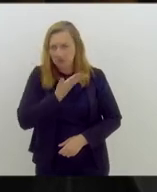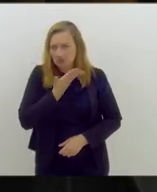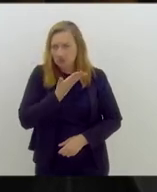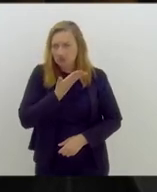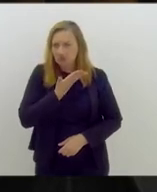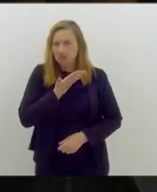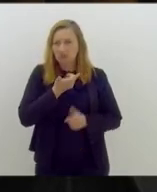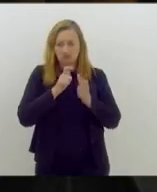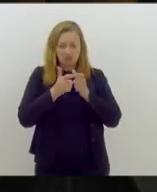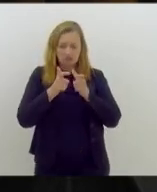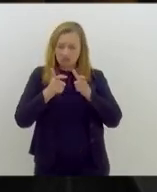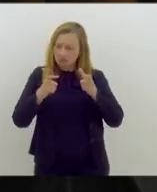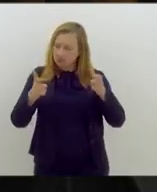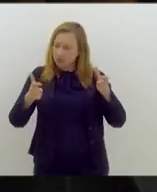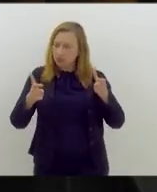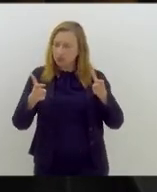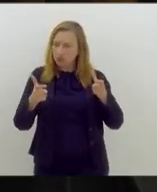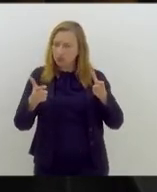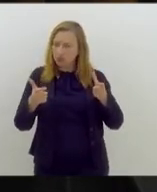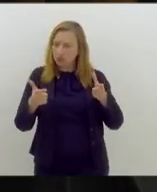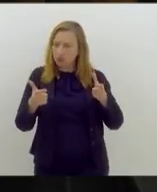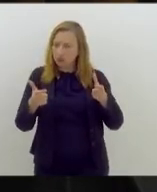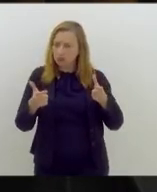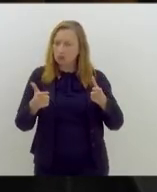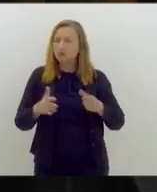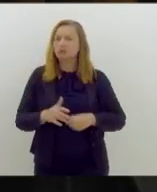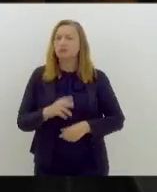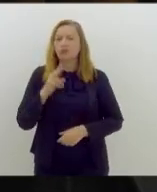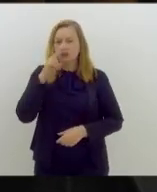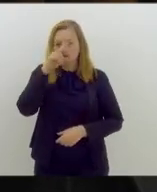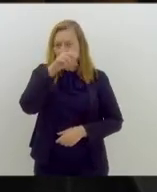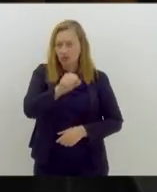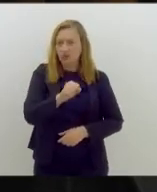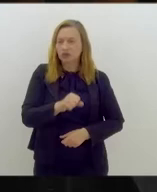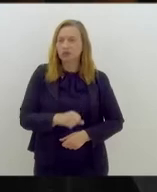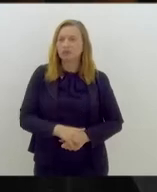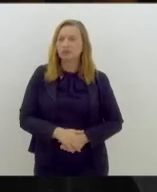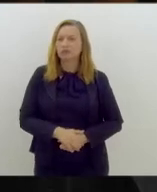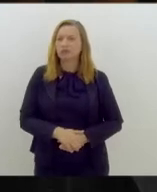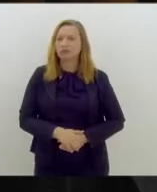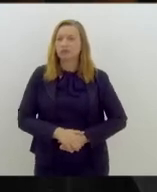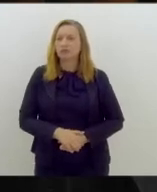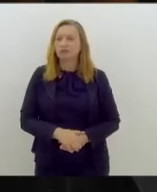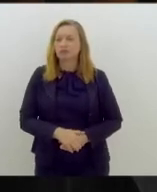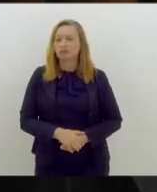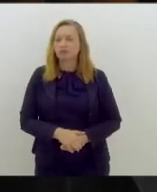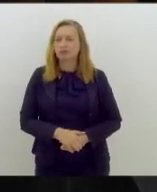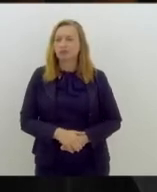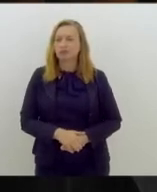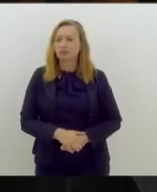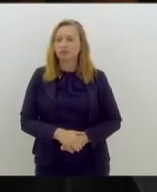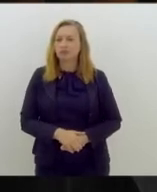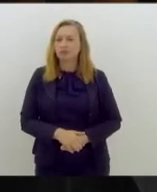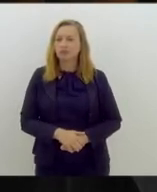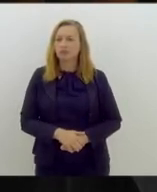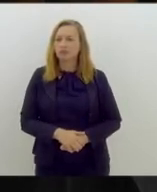intensidade com tanto vigor e com tanto despudor